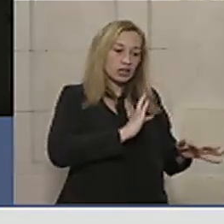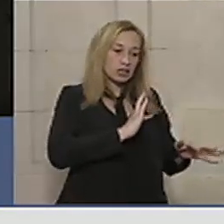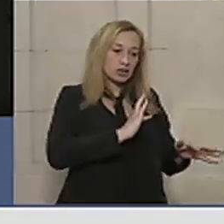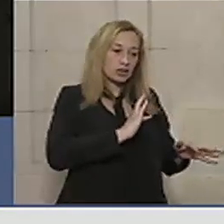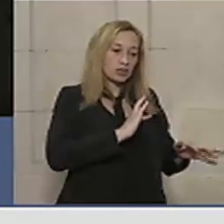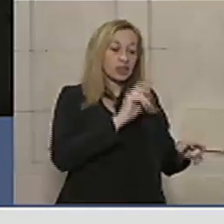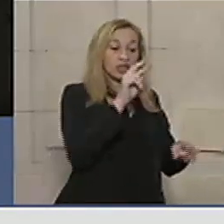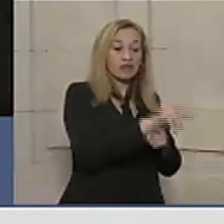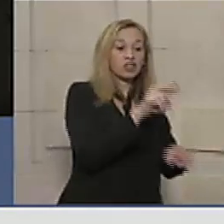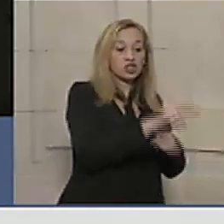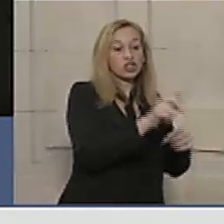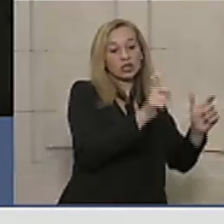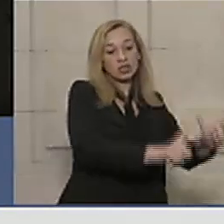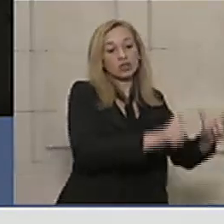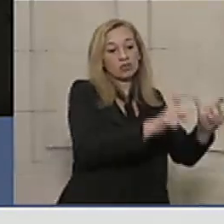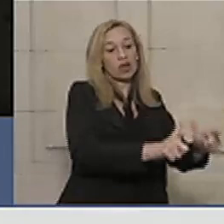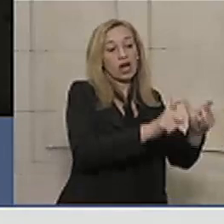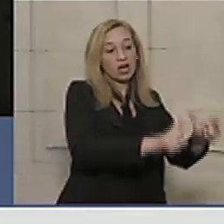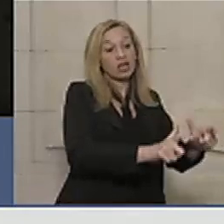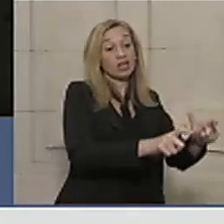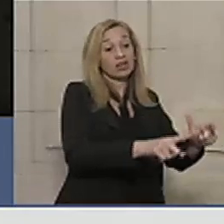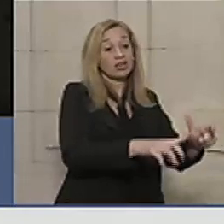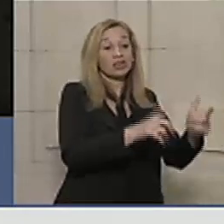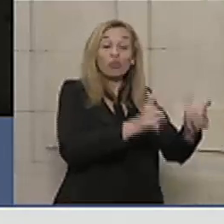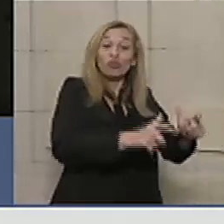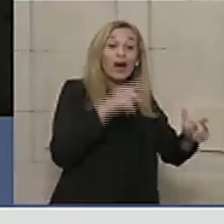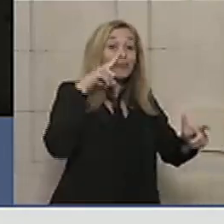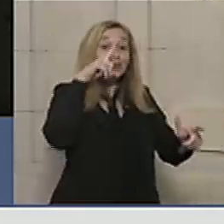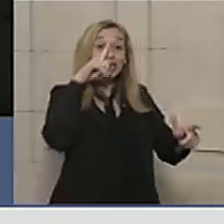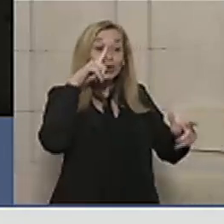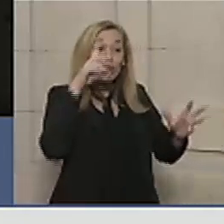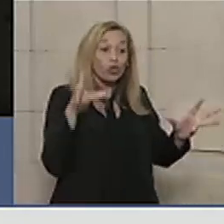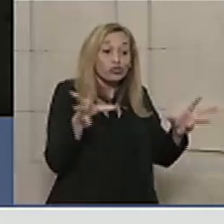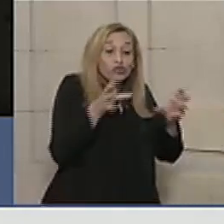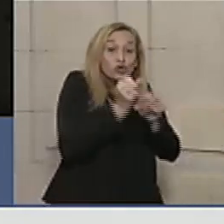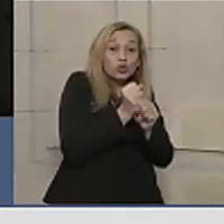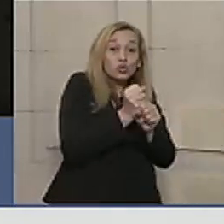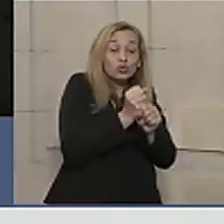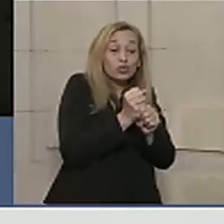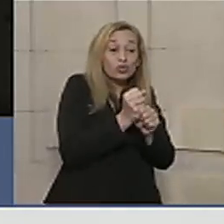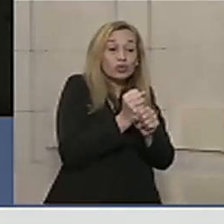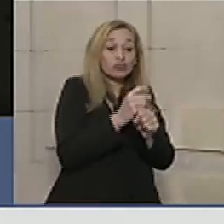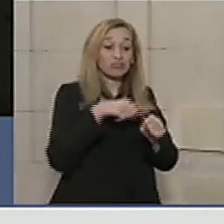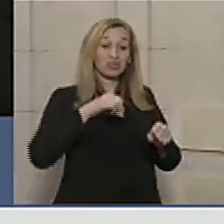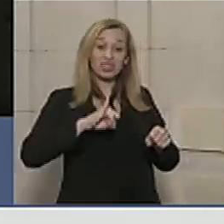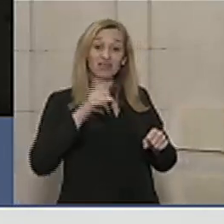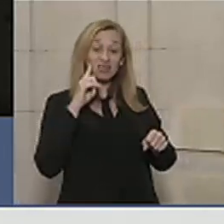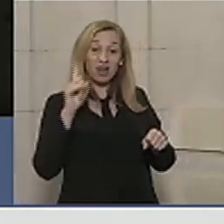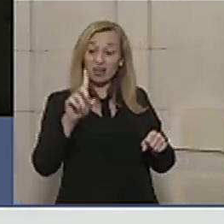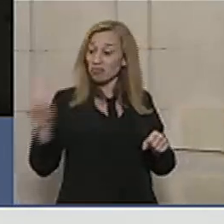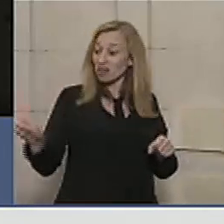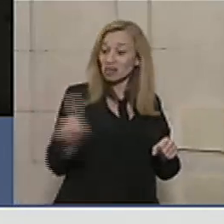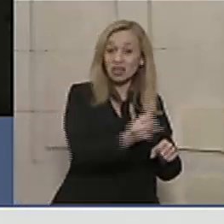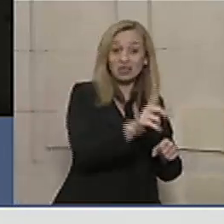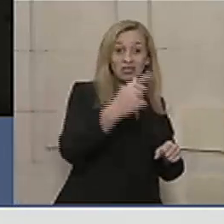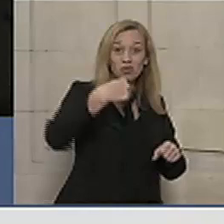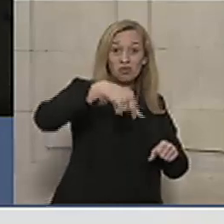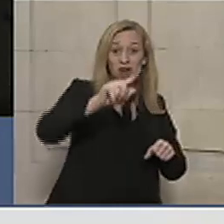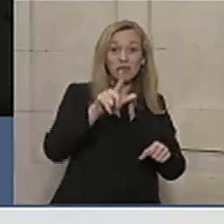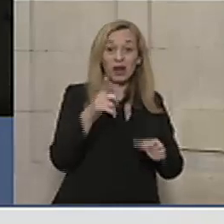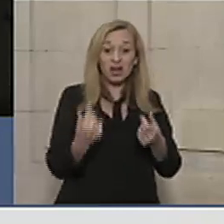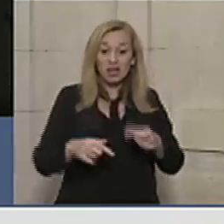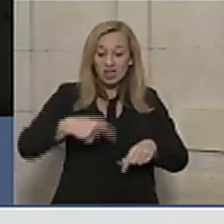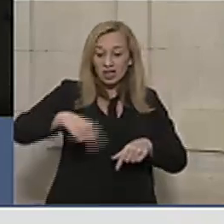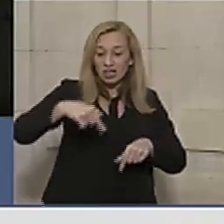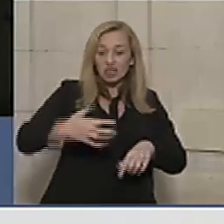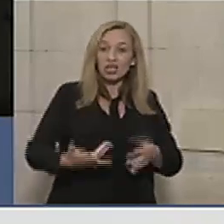transitam naquele arco metropolitano, uma obra tão bonita. E quando o senhor passa ali, que o senhor vai para Queimados, o senhor vê